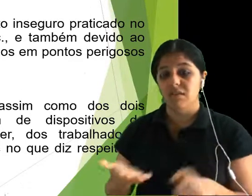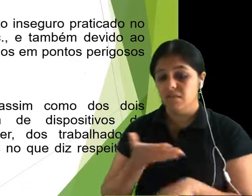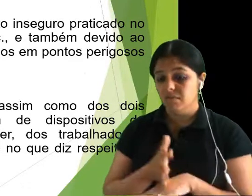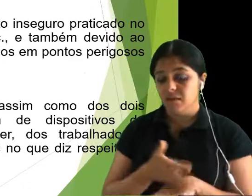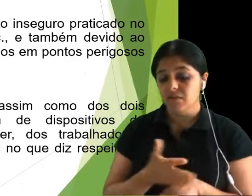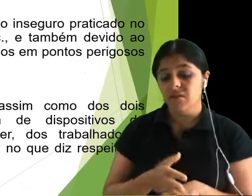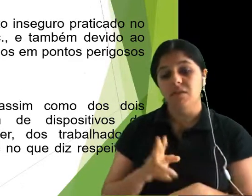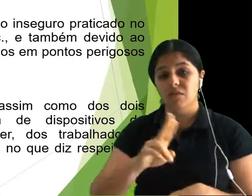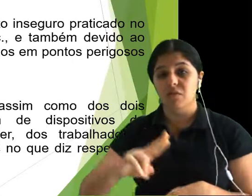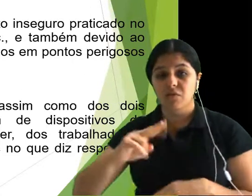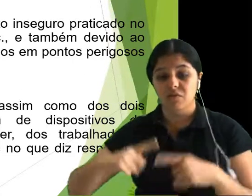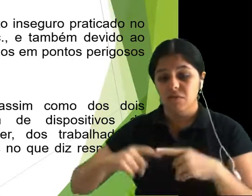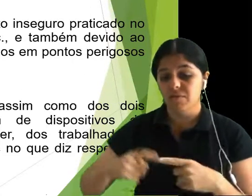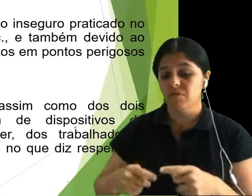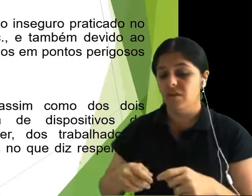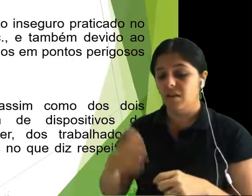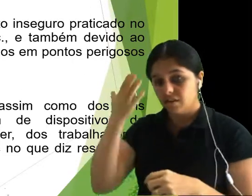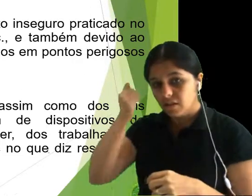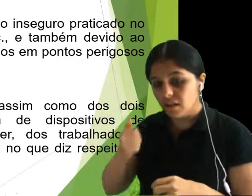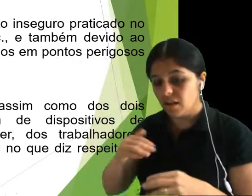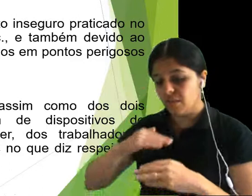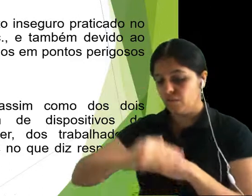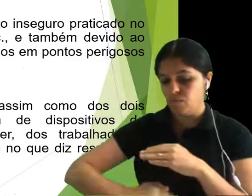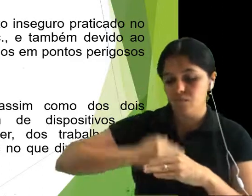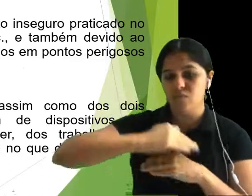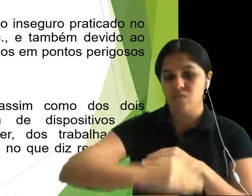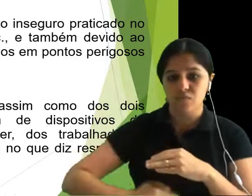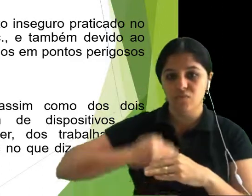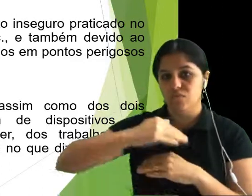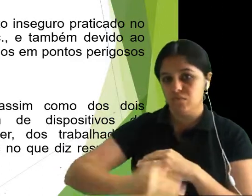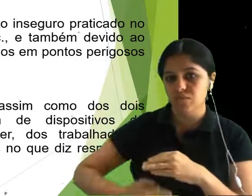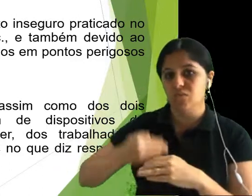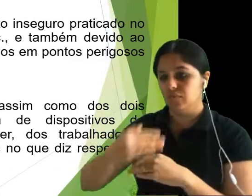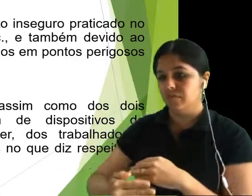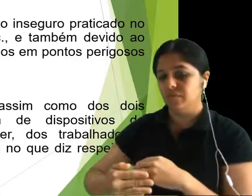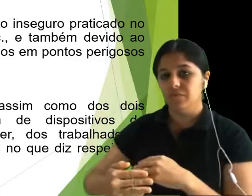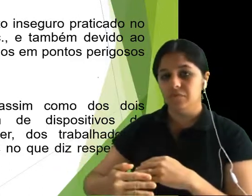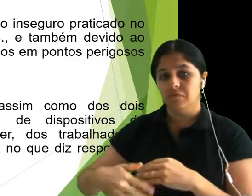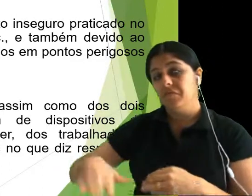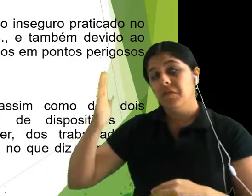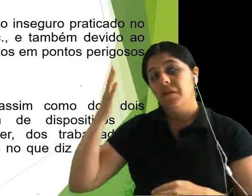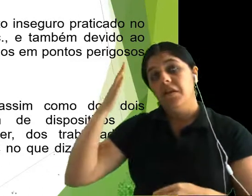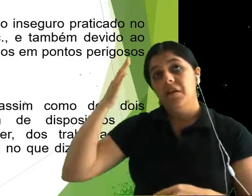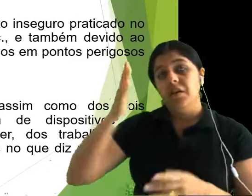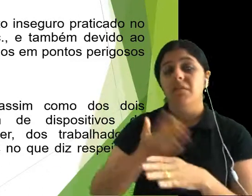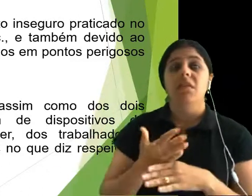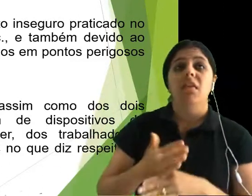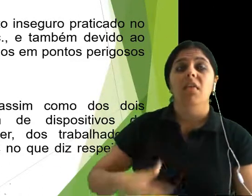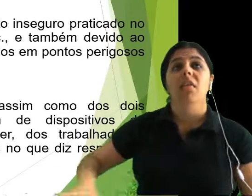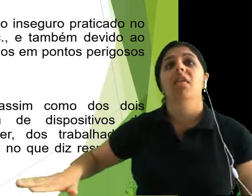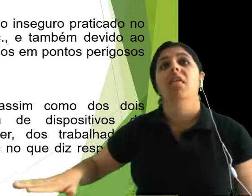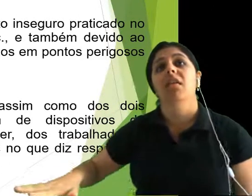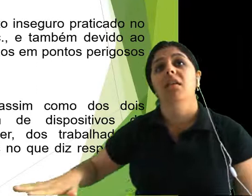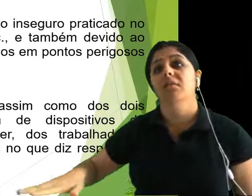de peças, de embalagens, e também devido ao fato, às vezes, da pessoa colocar a mão, descansar